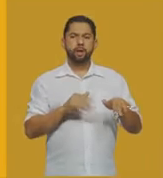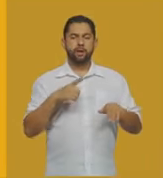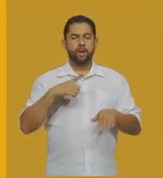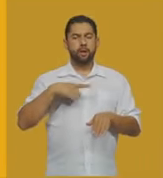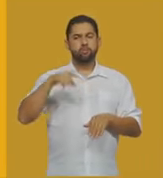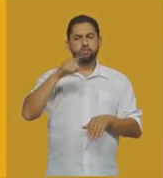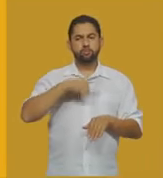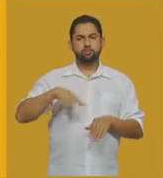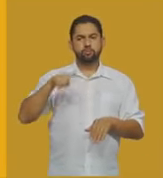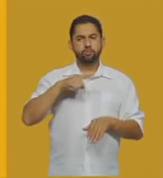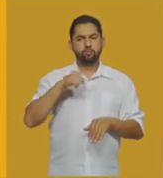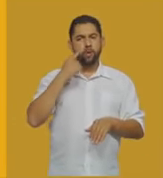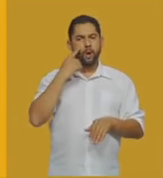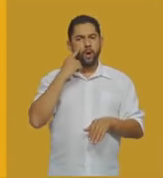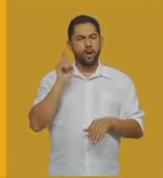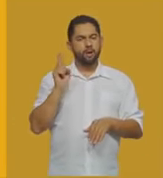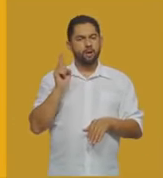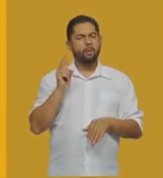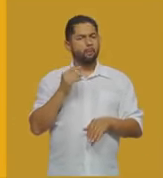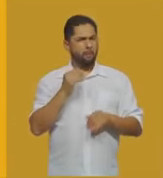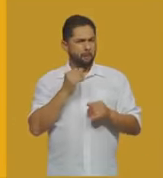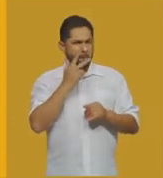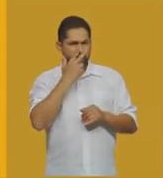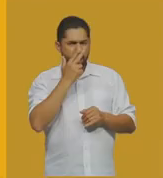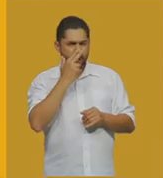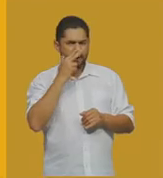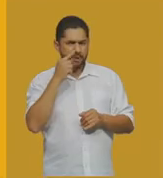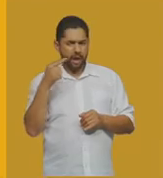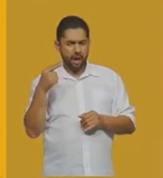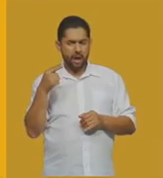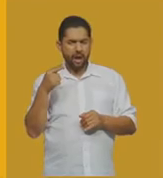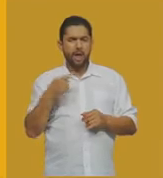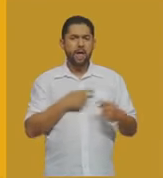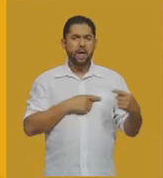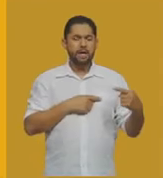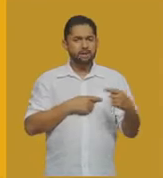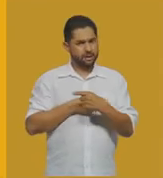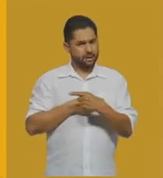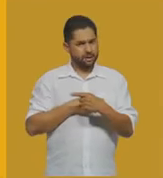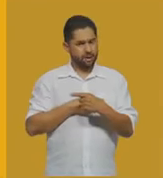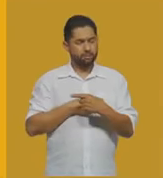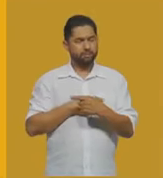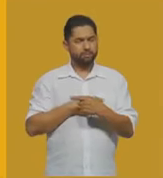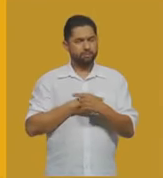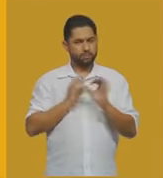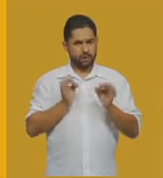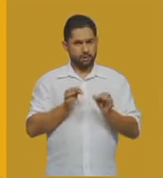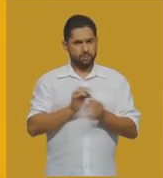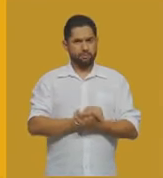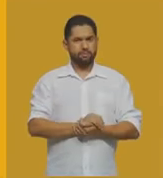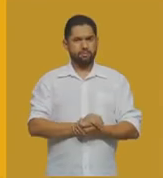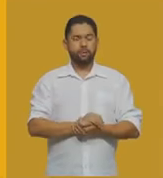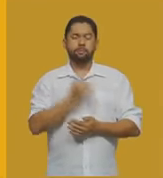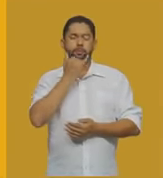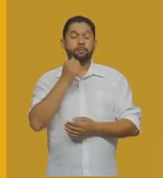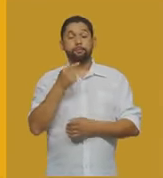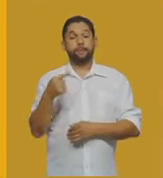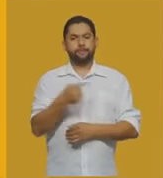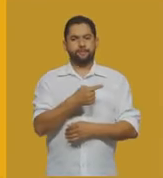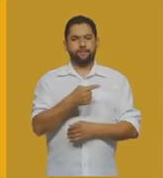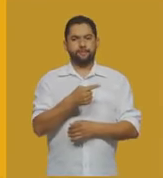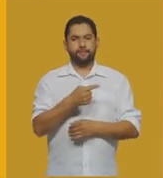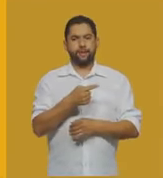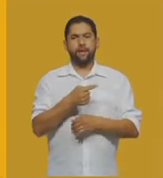um movimento que inicialmente está indo para lá, para a esquerda. Só que de uma hora para outra, ele começa a fazer um movimento para